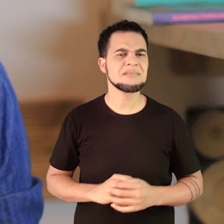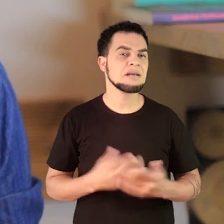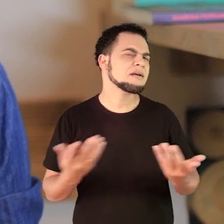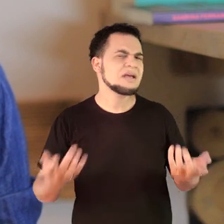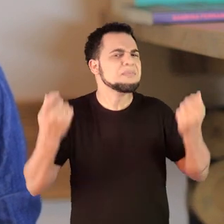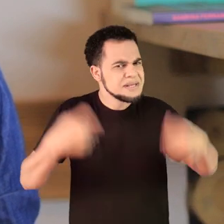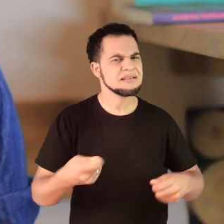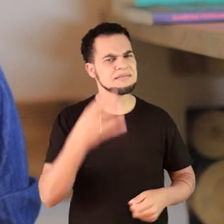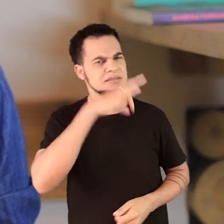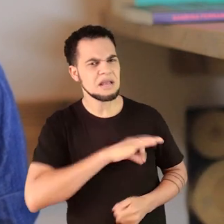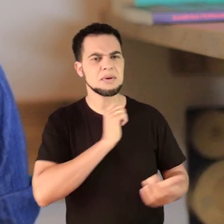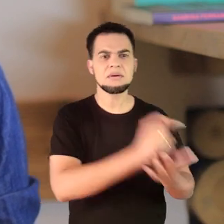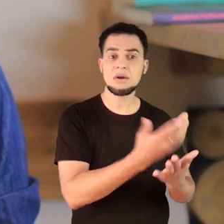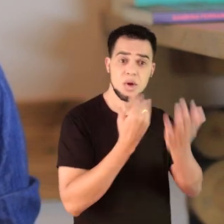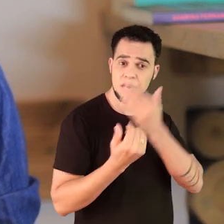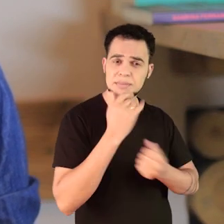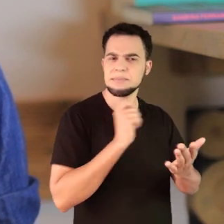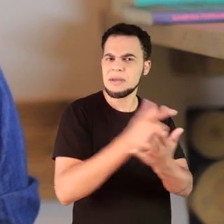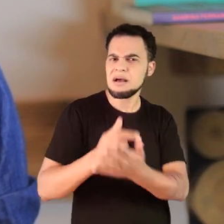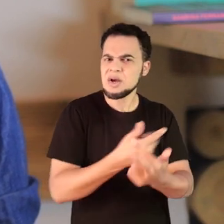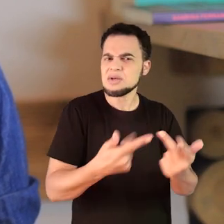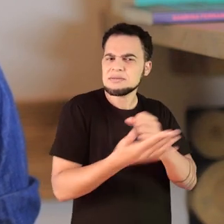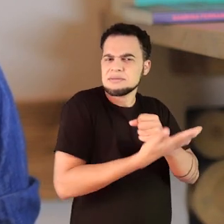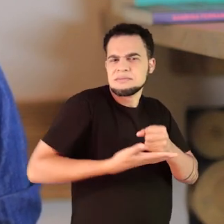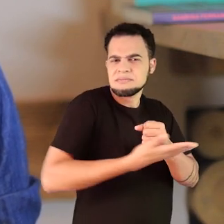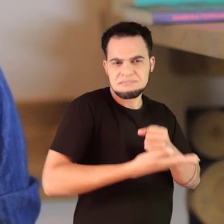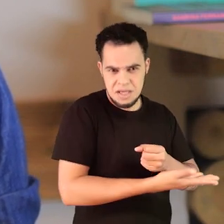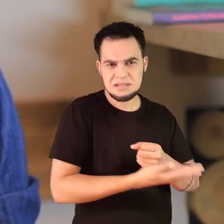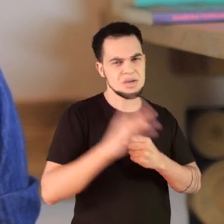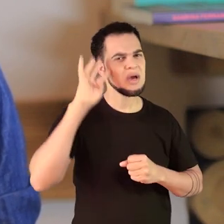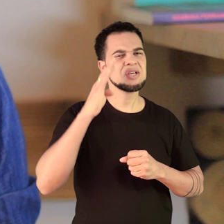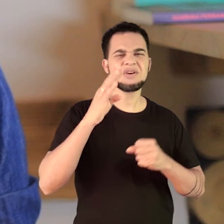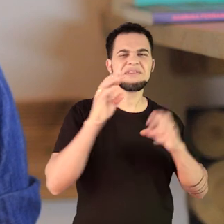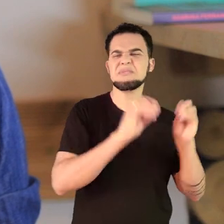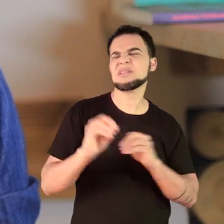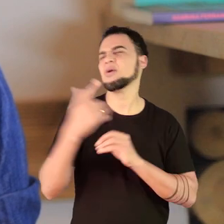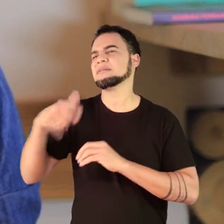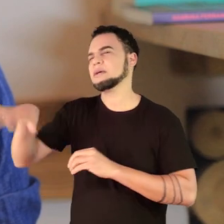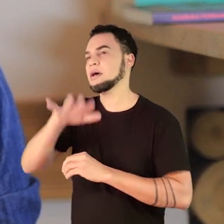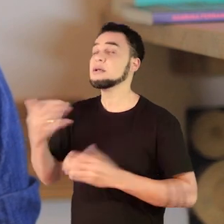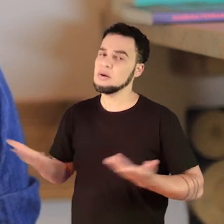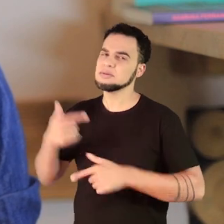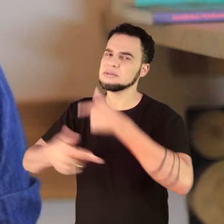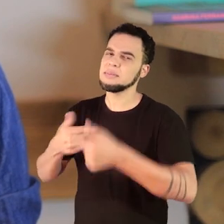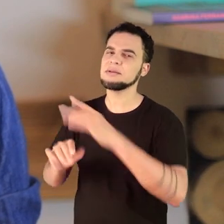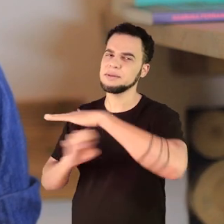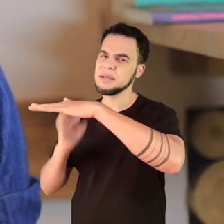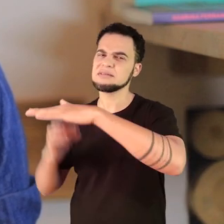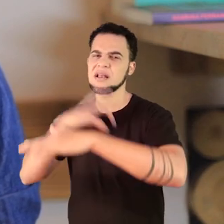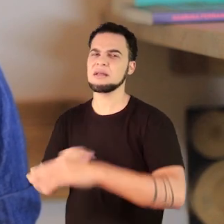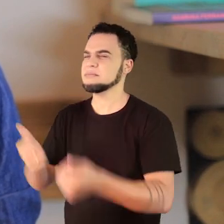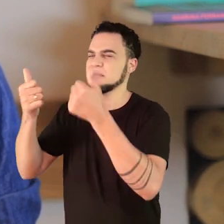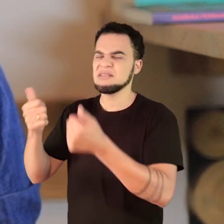Quero dizer, ter um salário para comprar comida e pagar contas básicas. Decidi mudar de área, hoje trabalho em uma empresa, não ganho